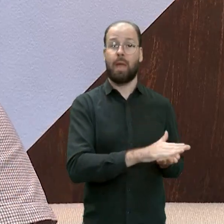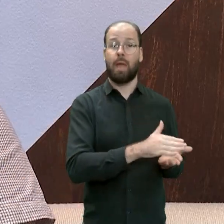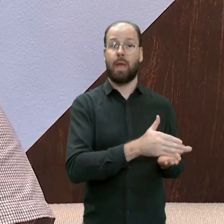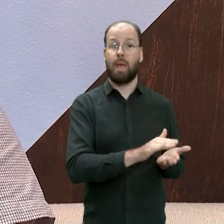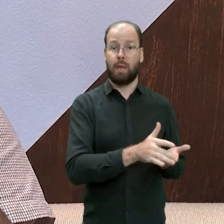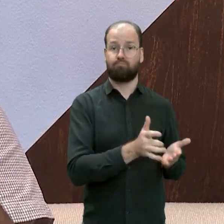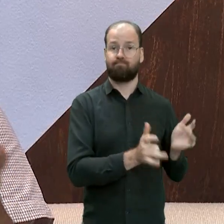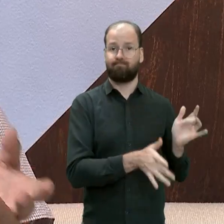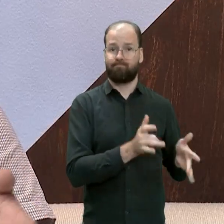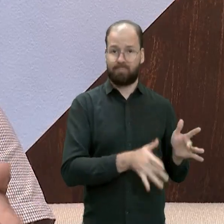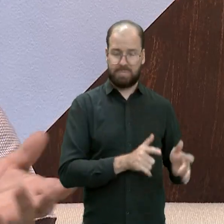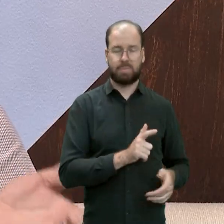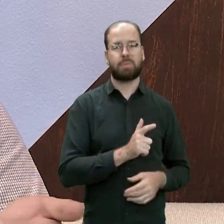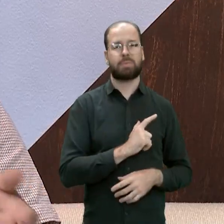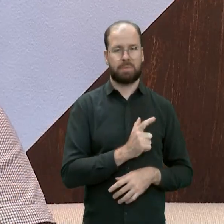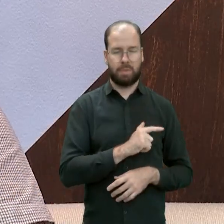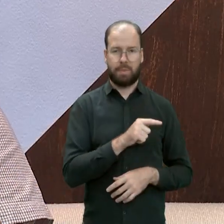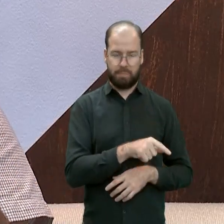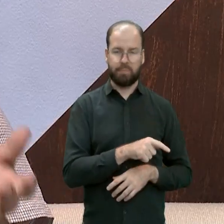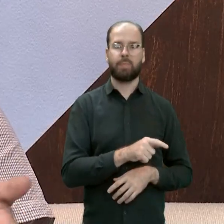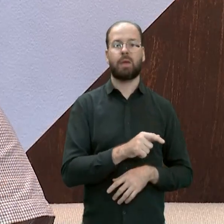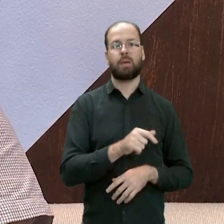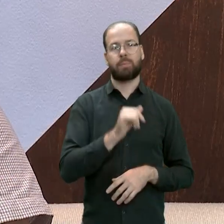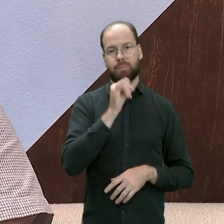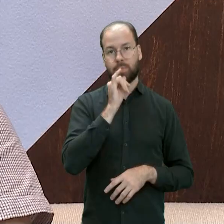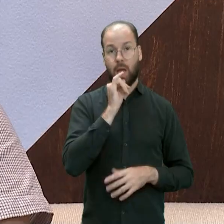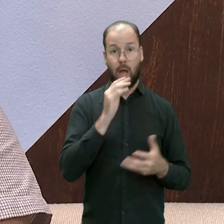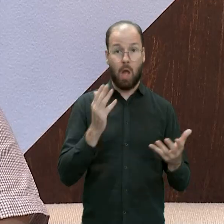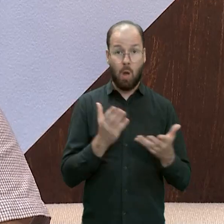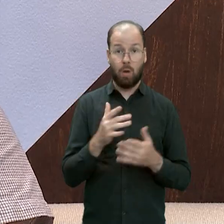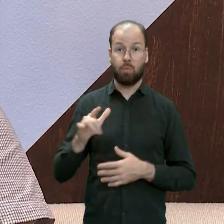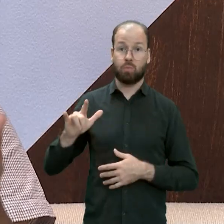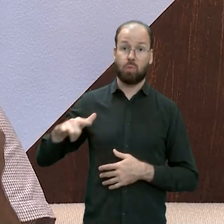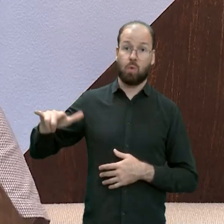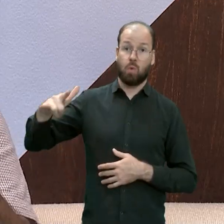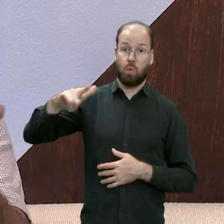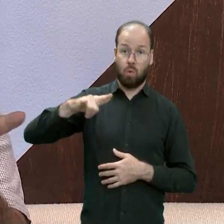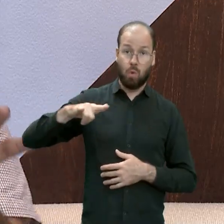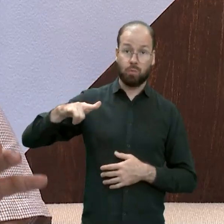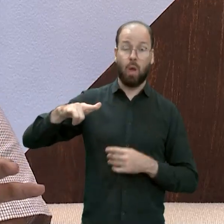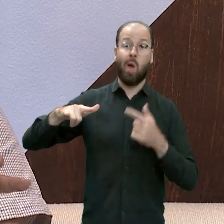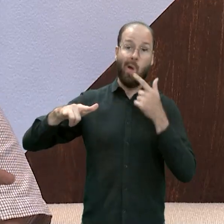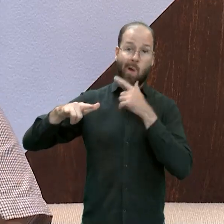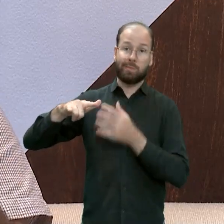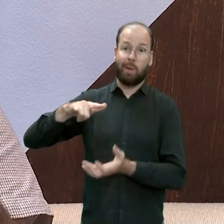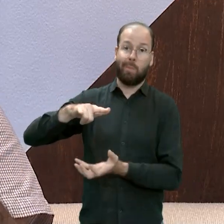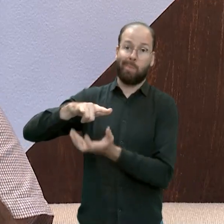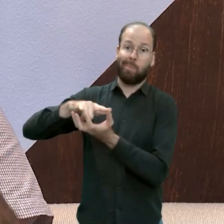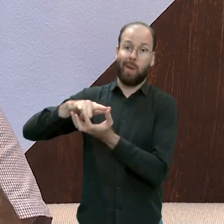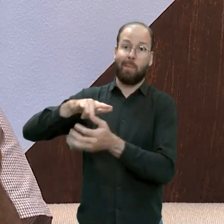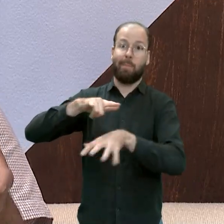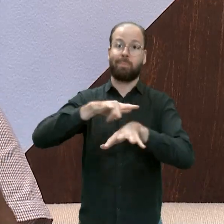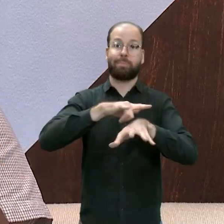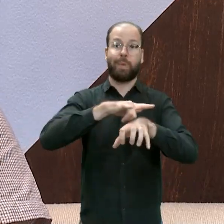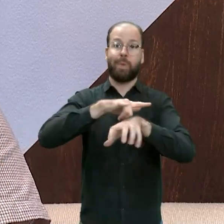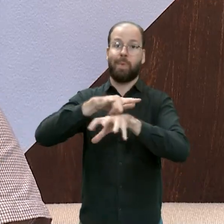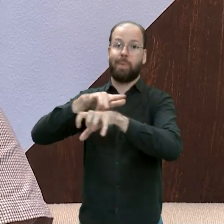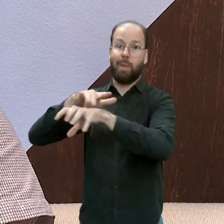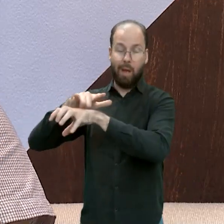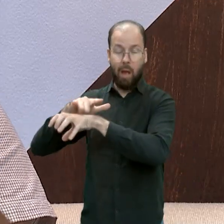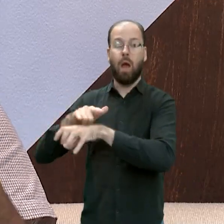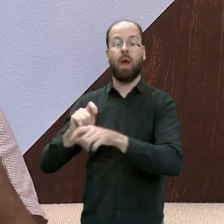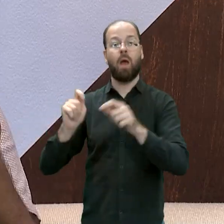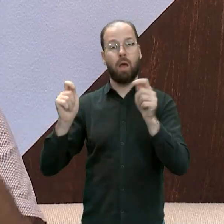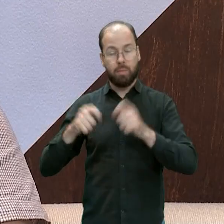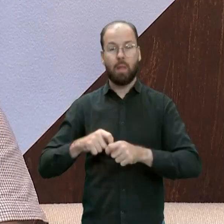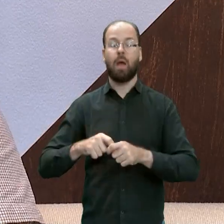uso de possibilidades como essa do uso do drone, a gente consegue mapear alguns ambientes que a gente vai ter condições de